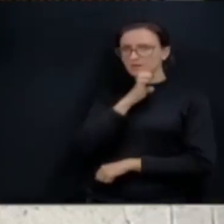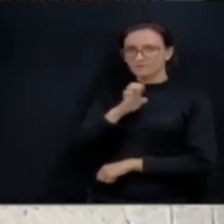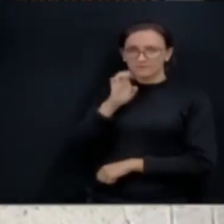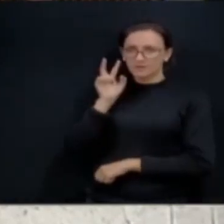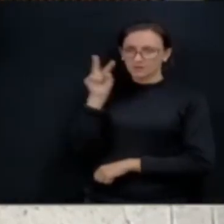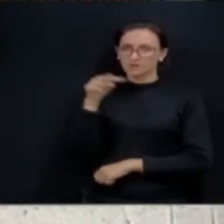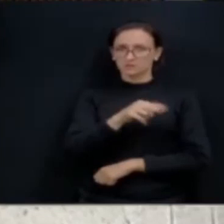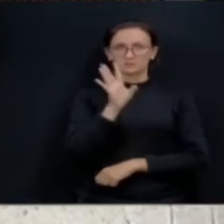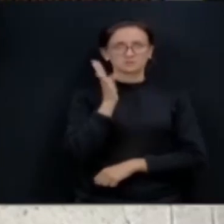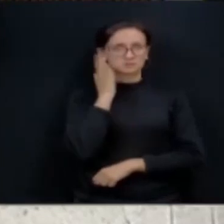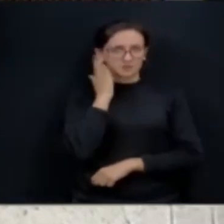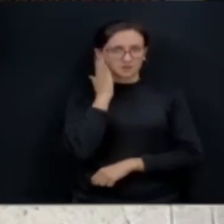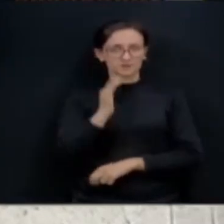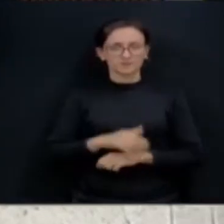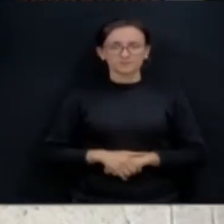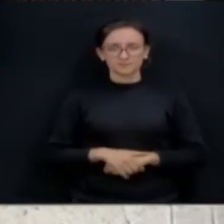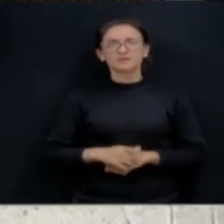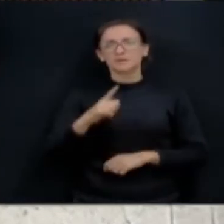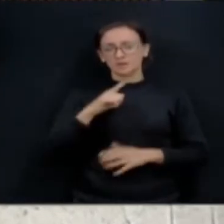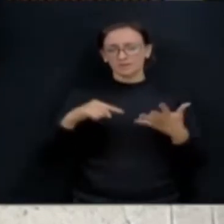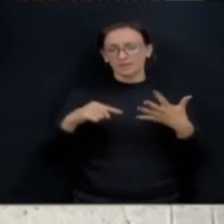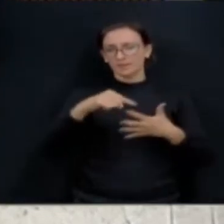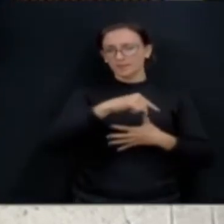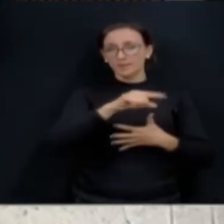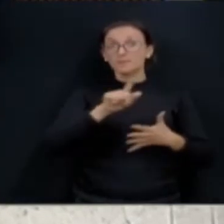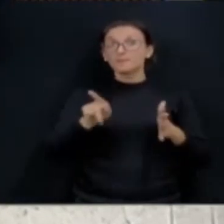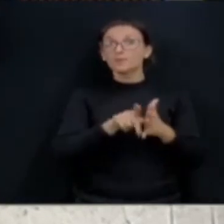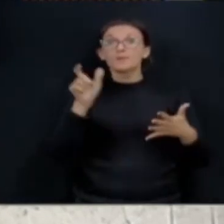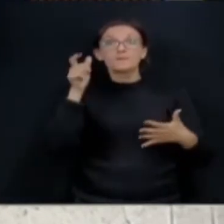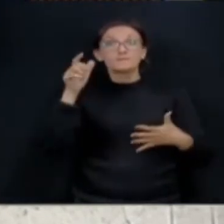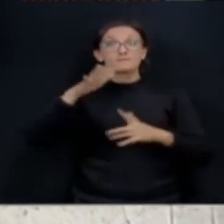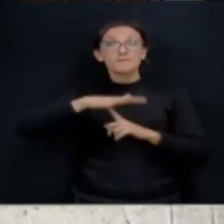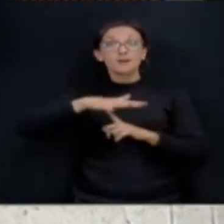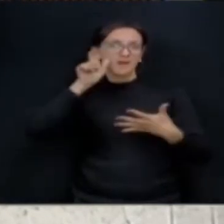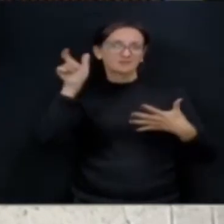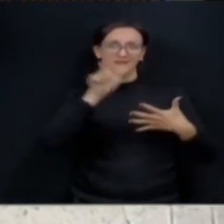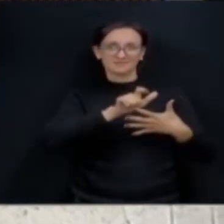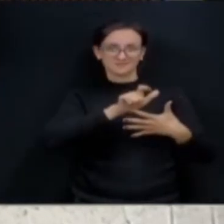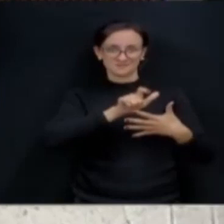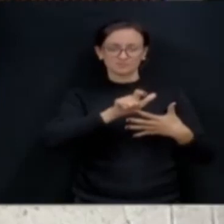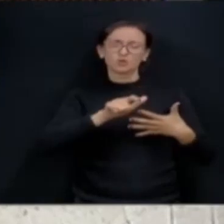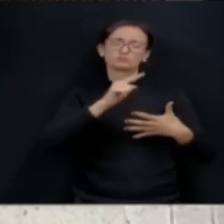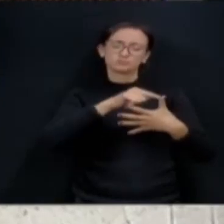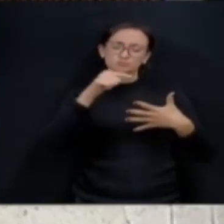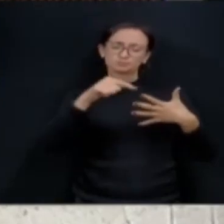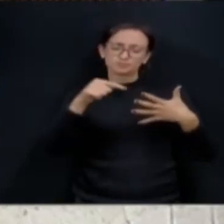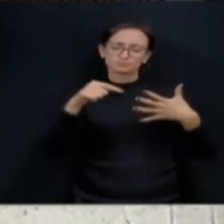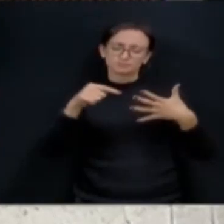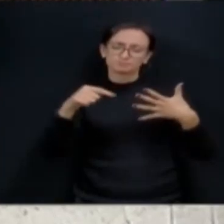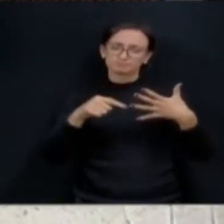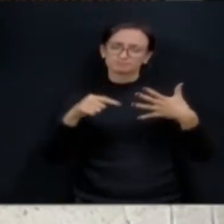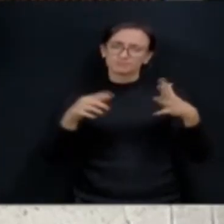conosco, alguns pontos de interesse do Paraná. Entregamos um documento e discutimos pontualmente cada um